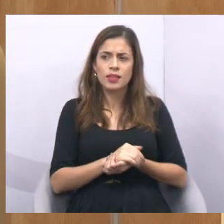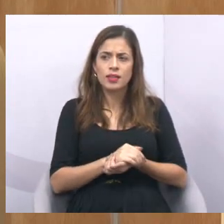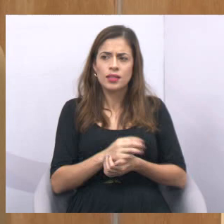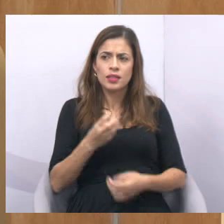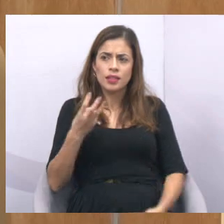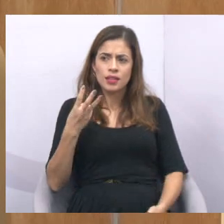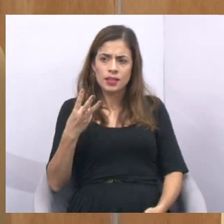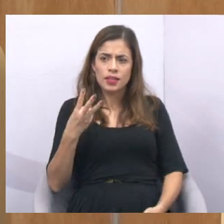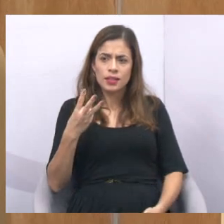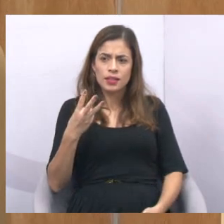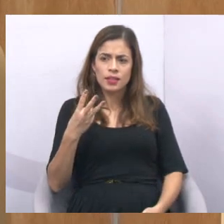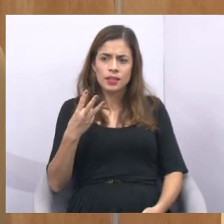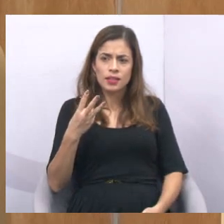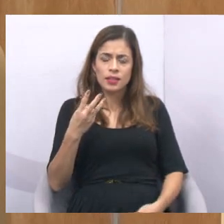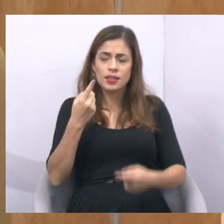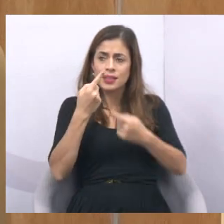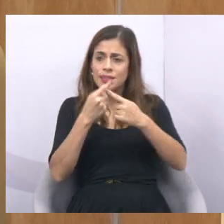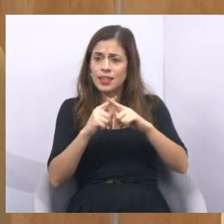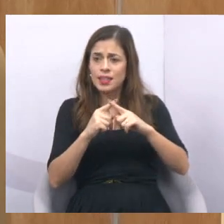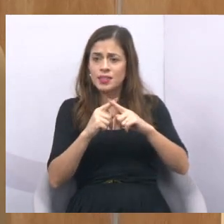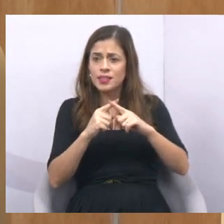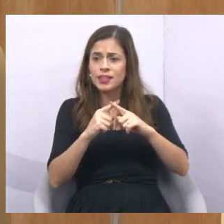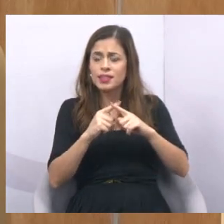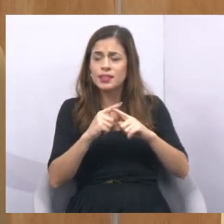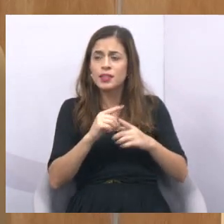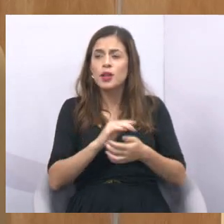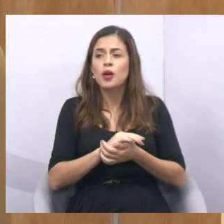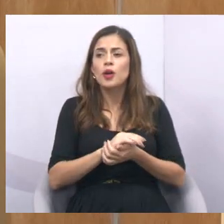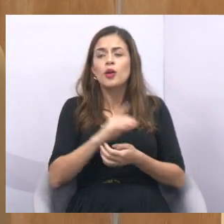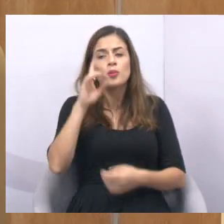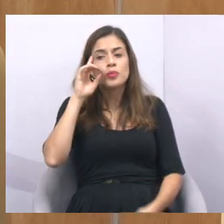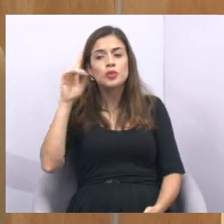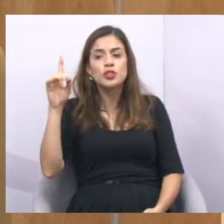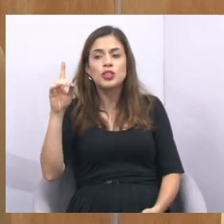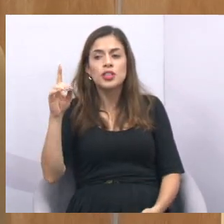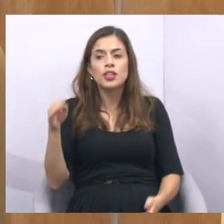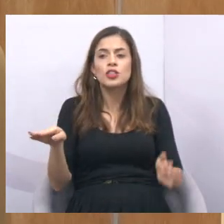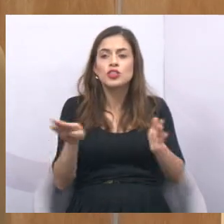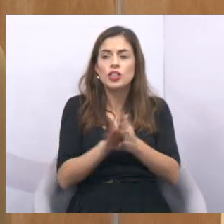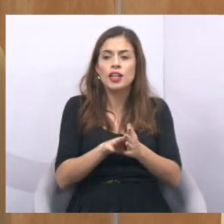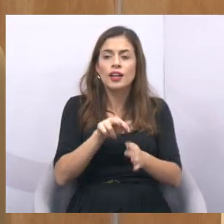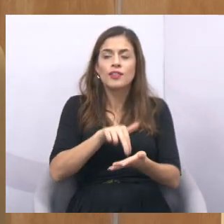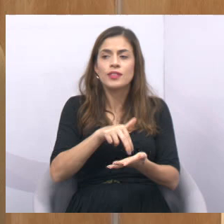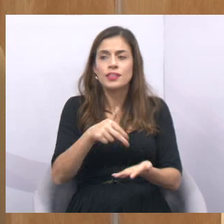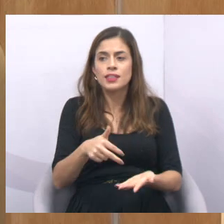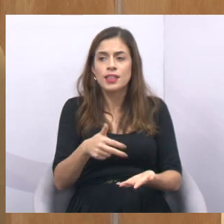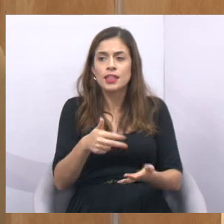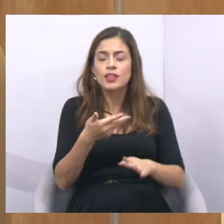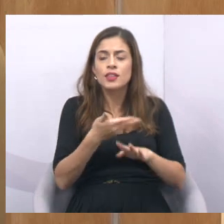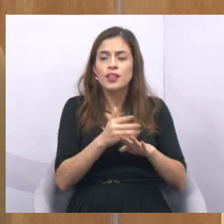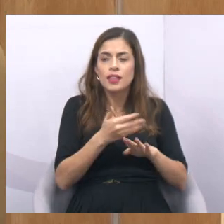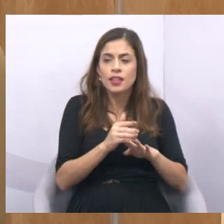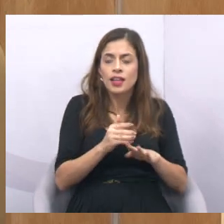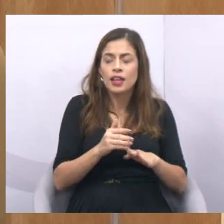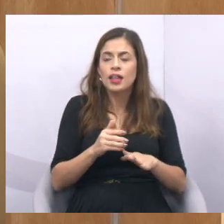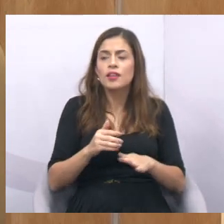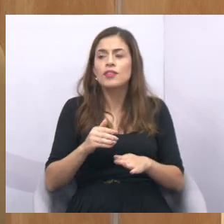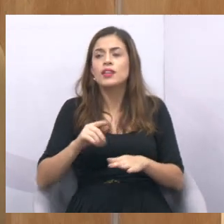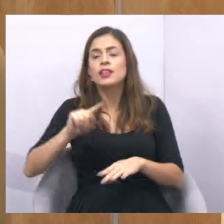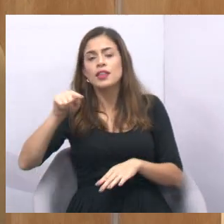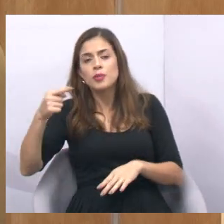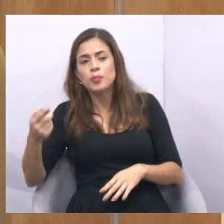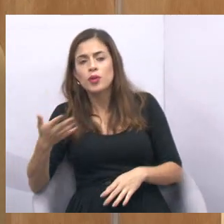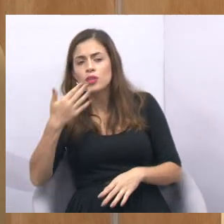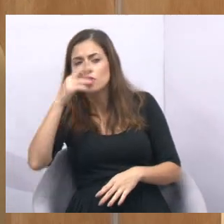3 vezes por dia. Ele chegava cedo, fazia uma atividade, depois treinava comigo mais tarde, perto da hora do